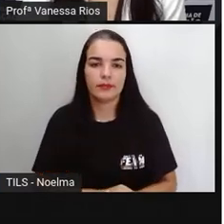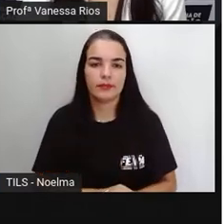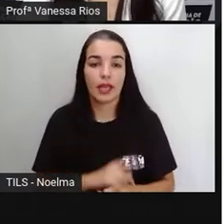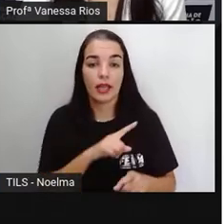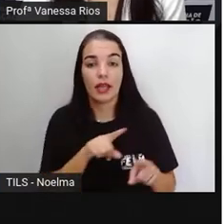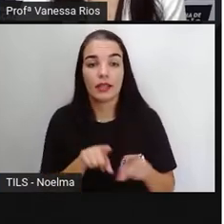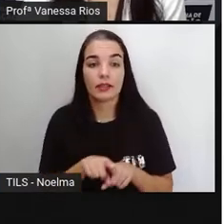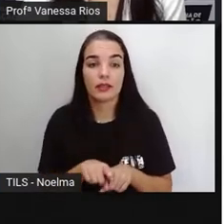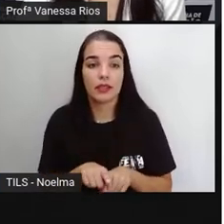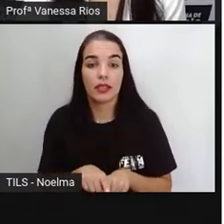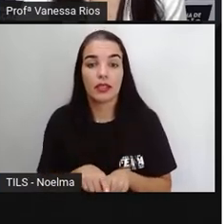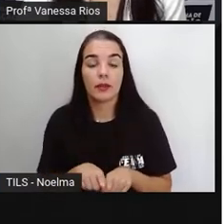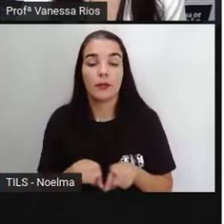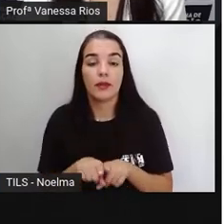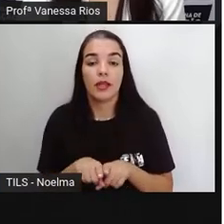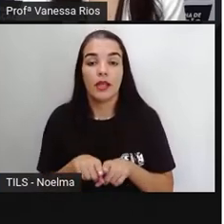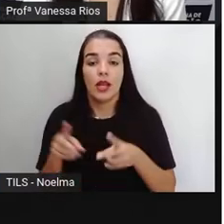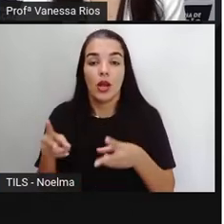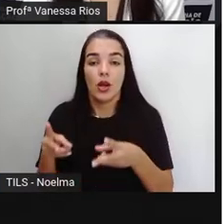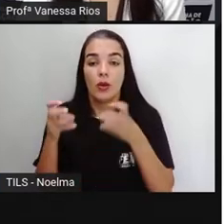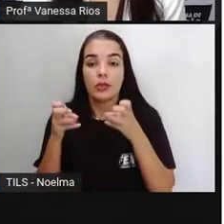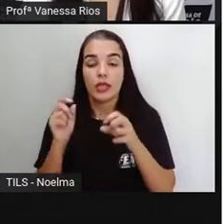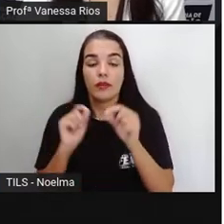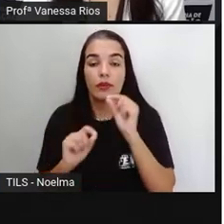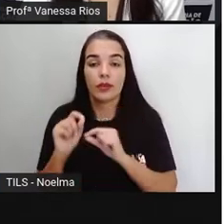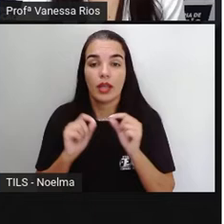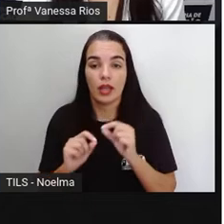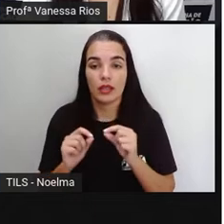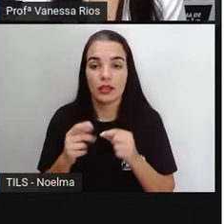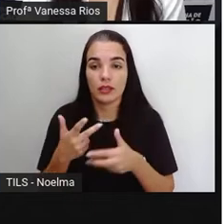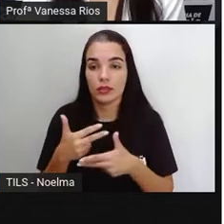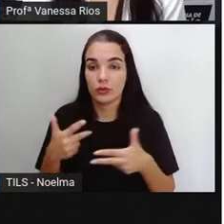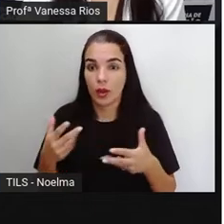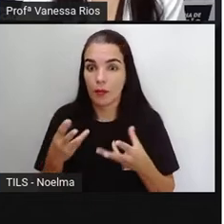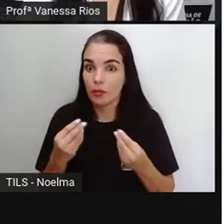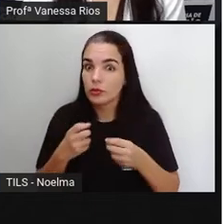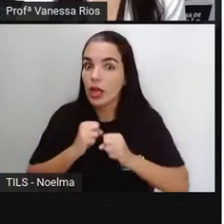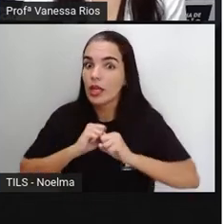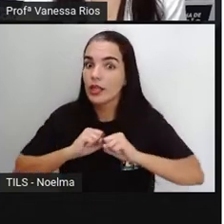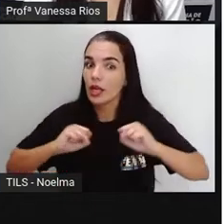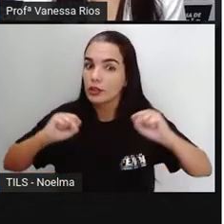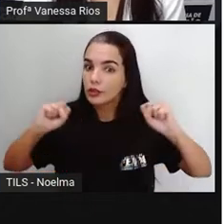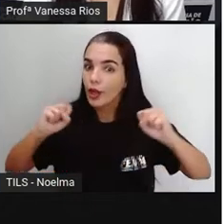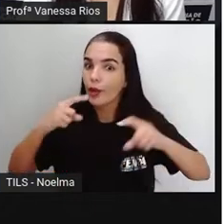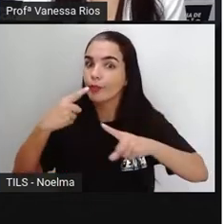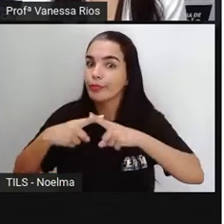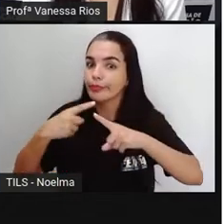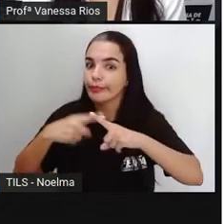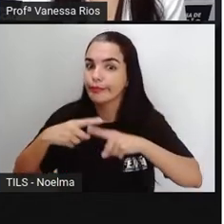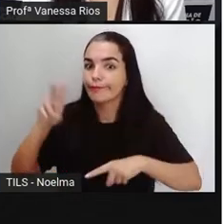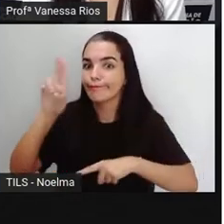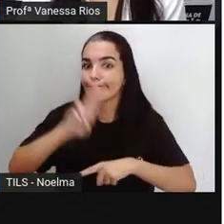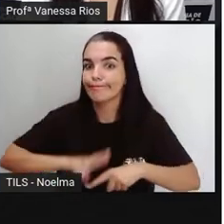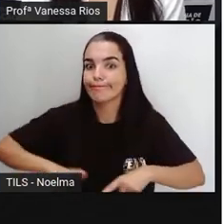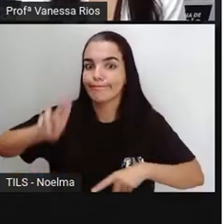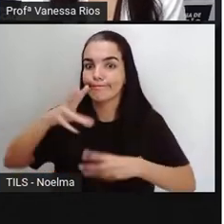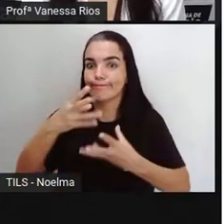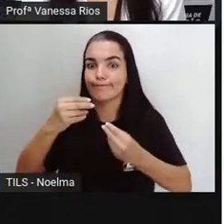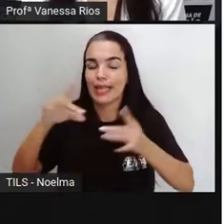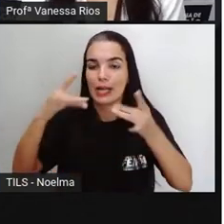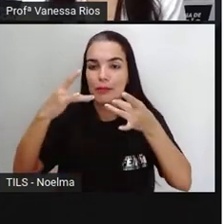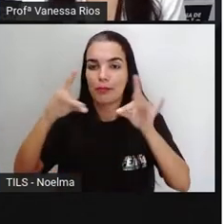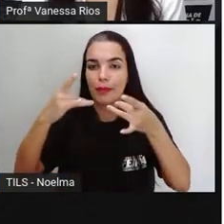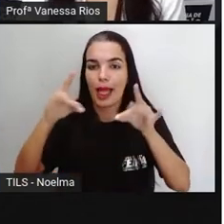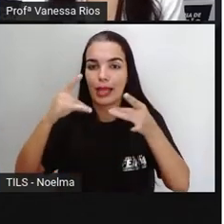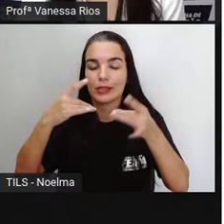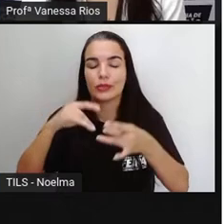gente observa a utilização desse material numa escala muito grande, porque existem diversos tipos